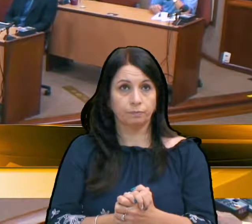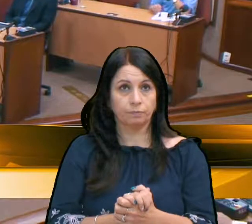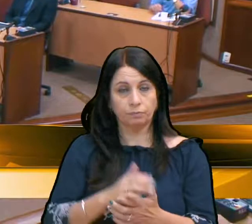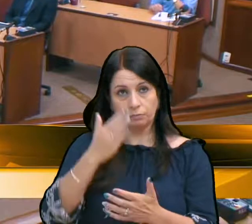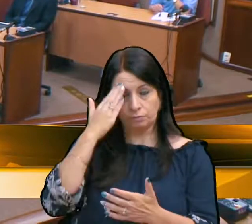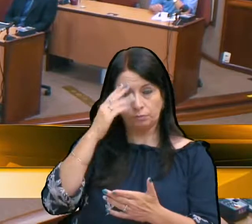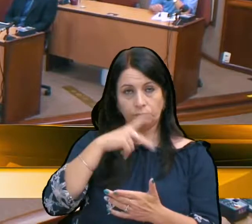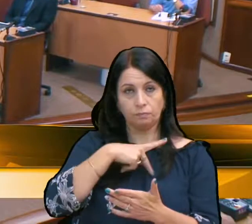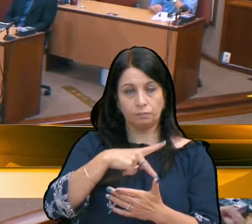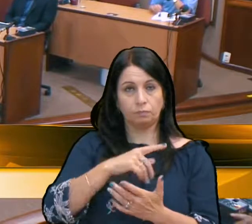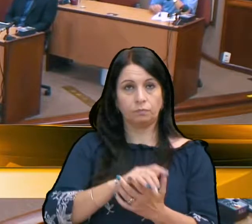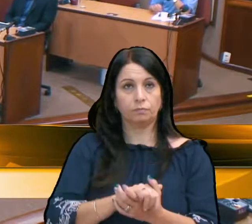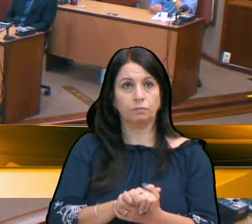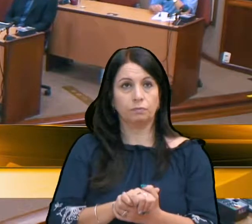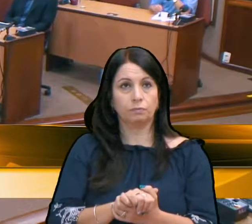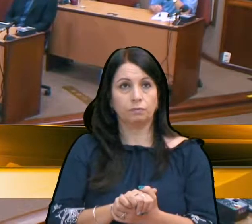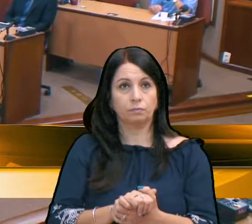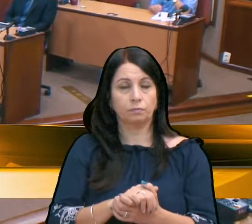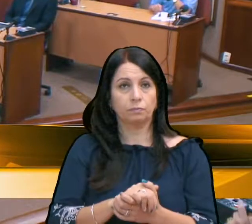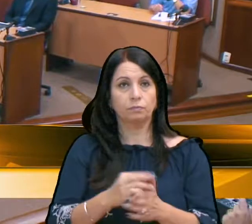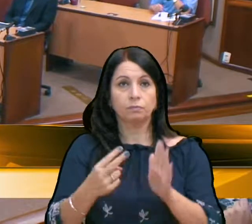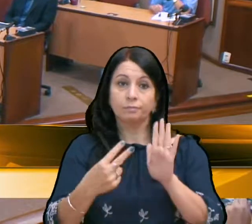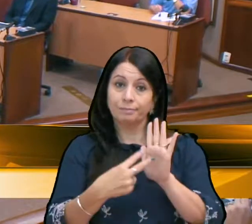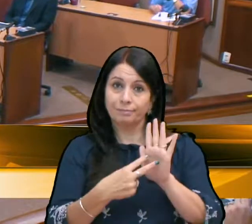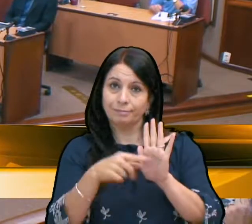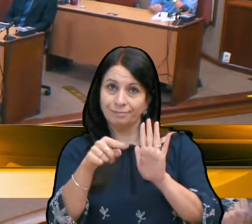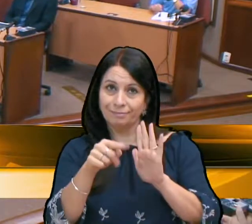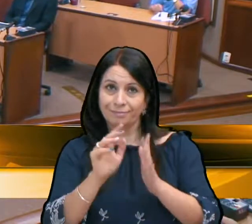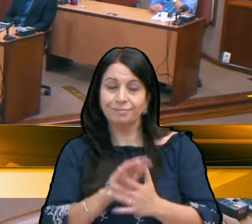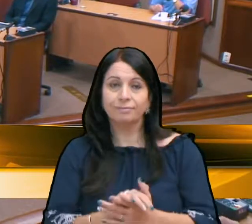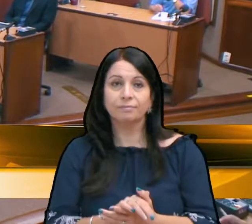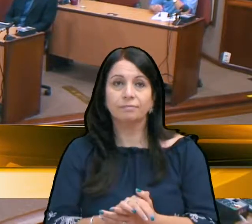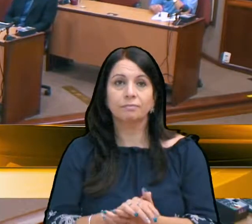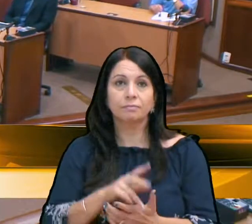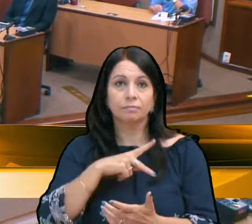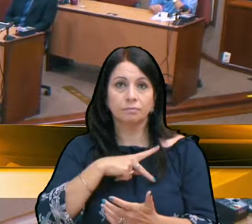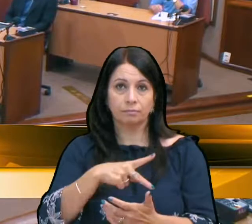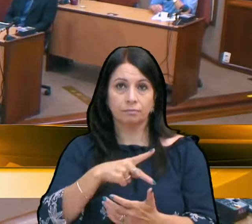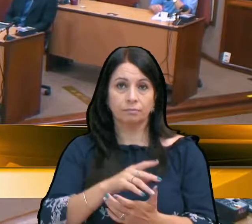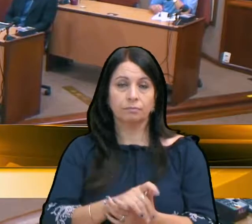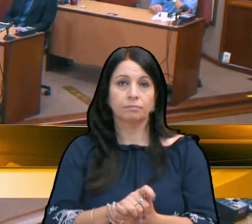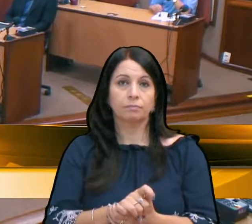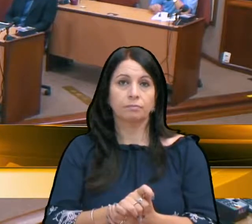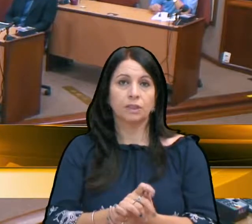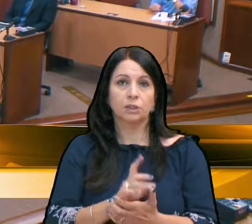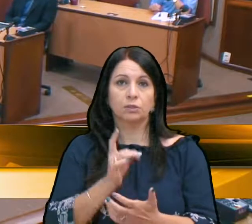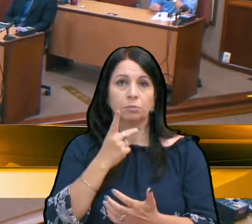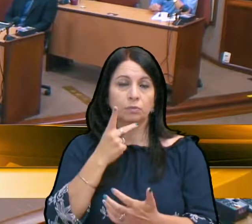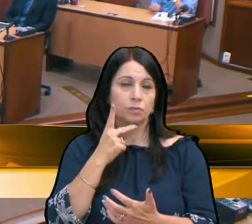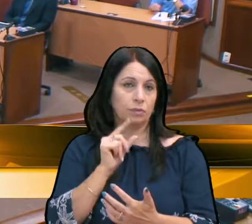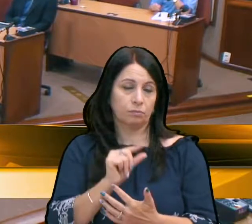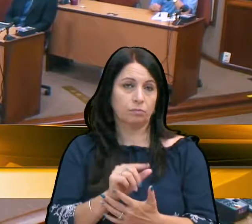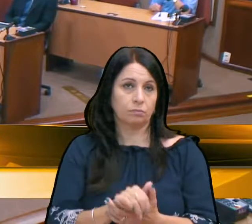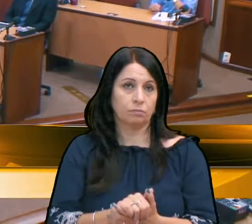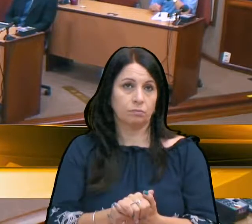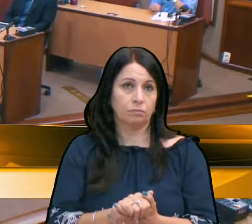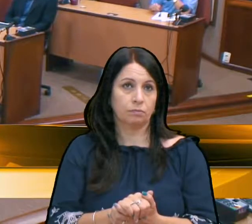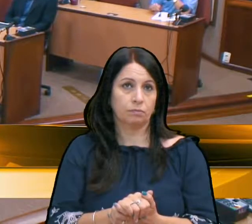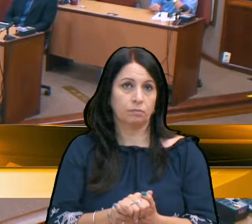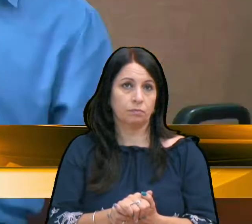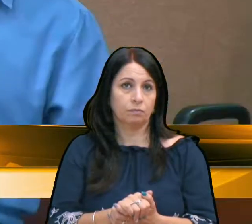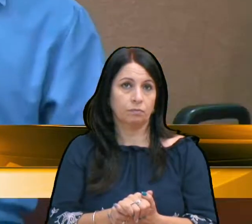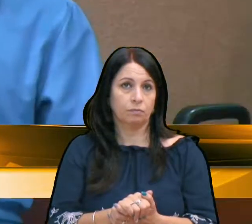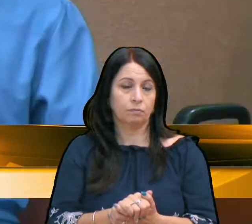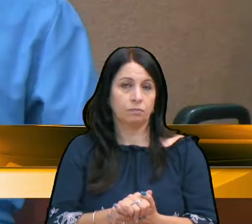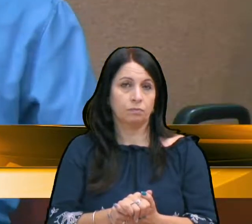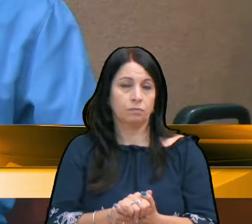Obrigado, senhor presidente, pela atenção. E, senhor presidente, então, só apenas podemos ter um